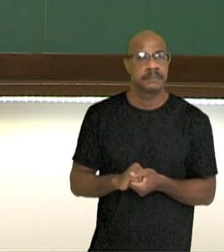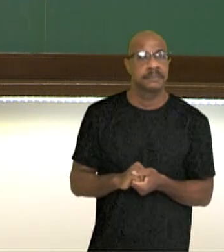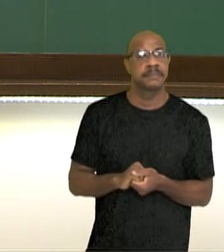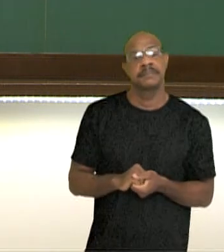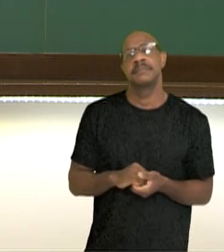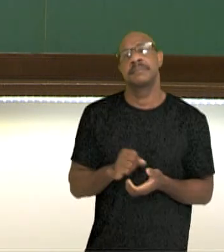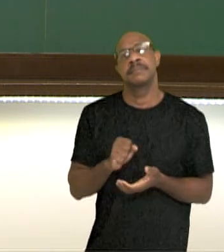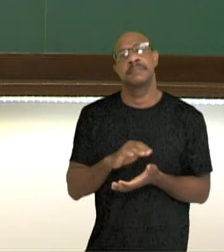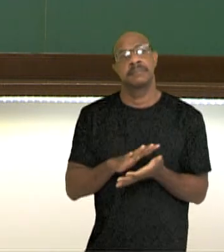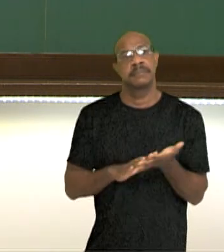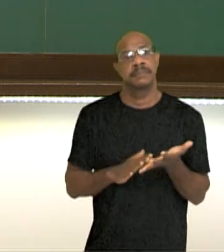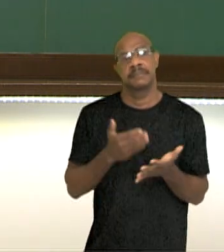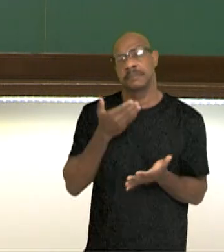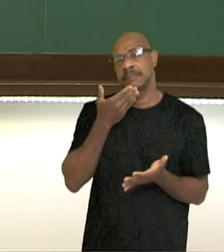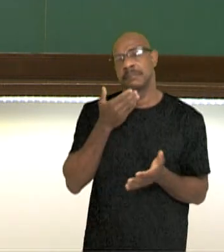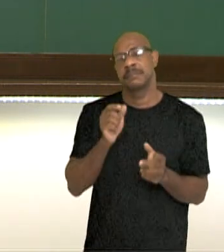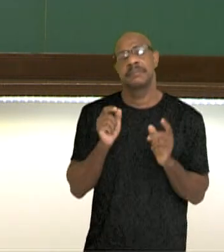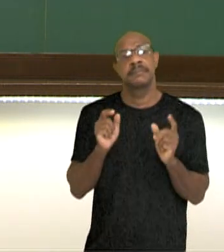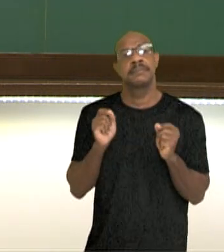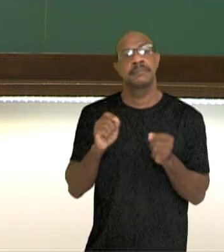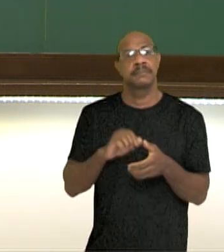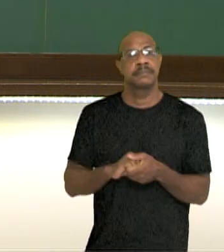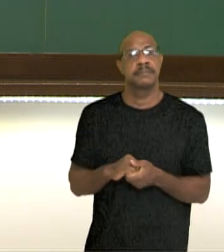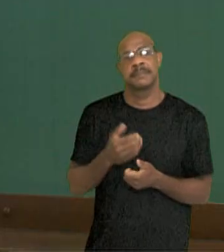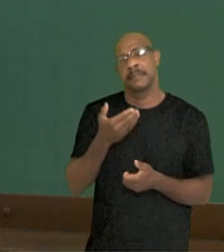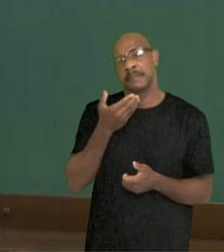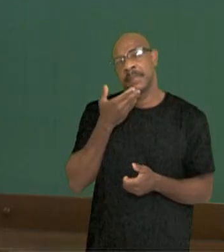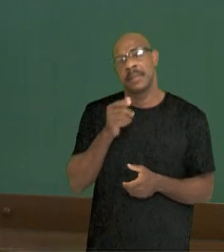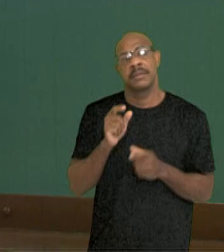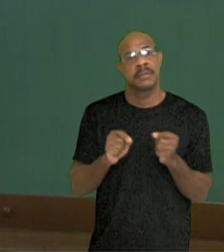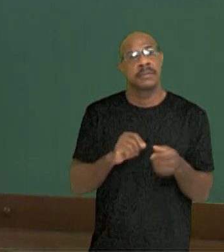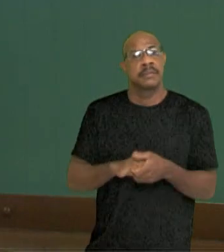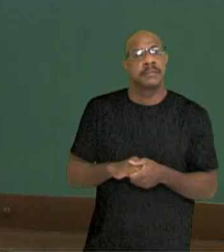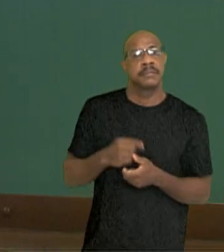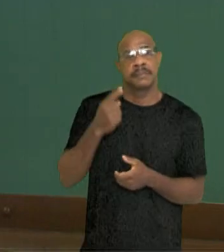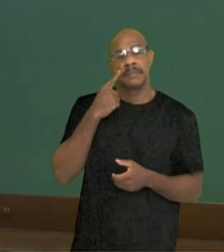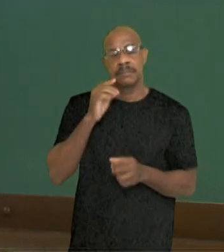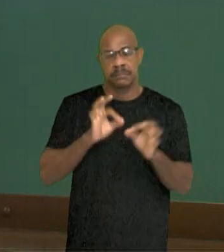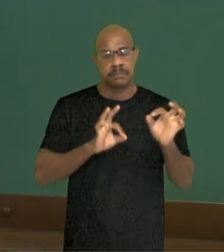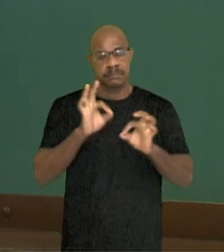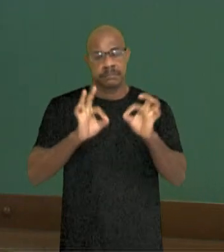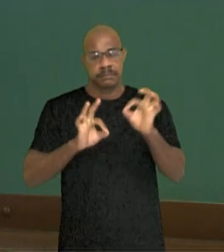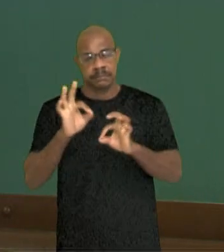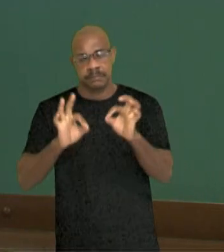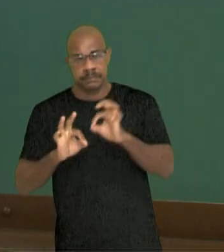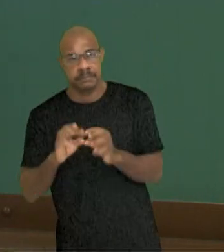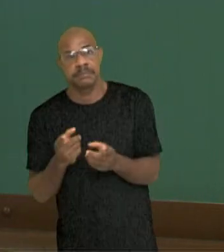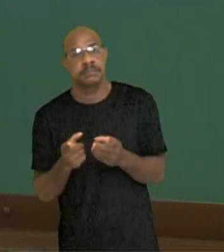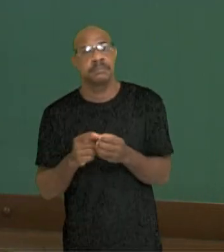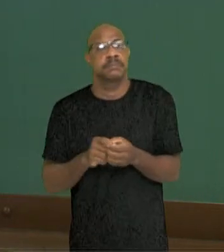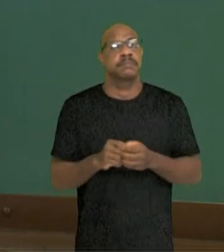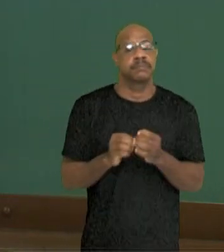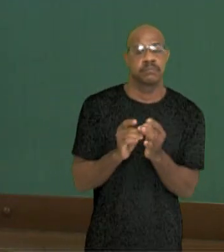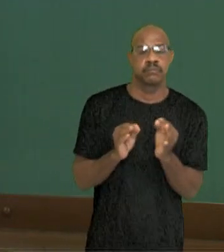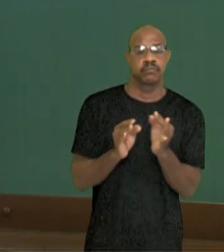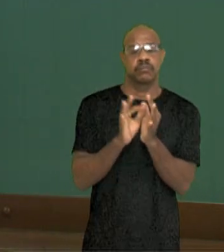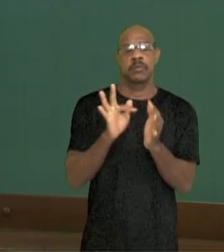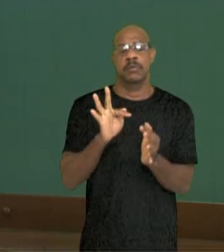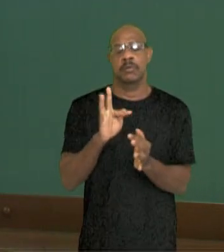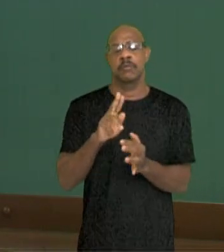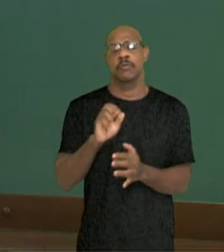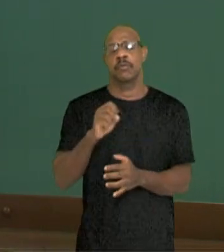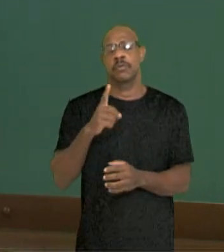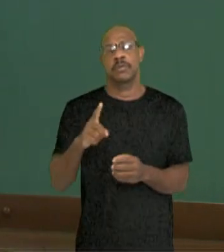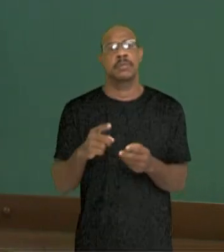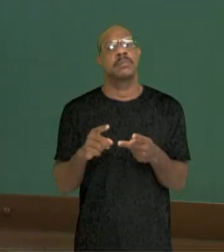pede para nós ordenar, de acordo com seus respectivos pontos de fusão e ebulição, justificar a